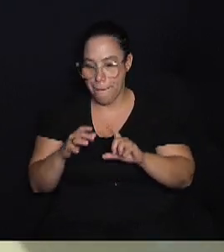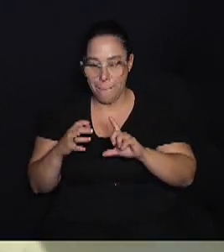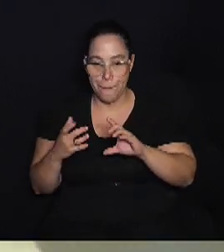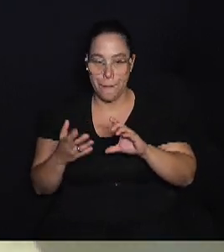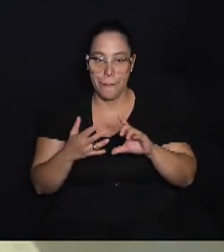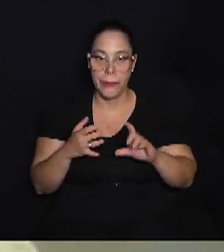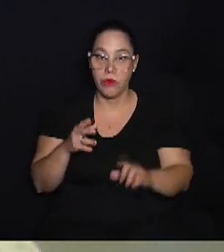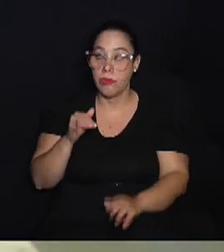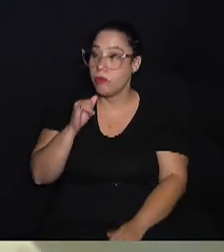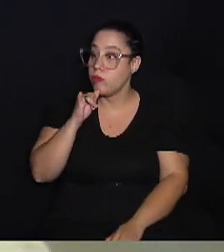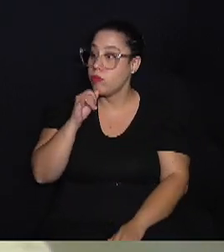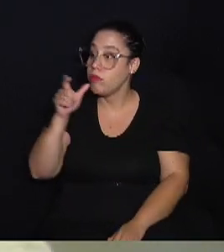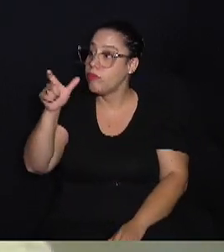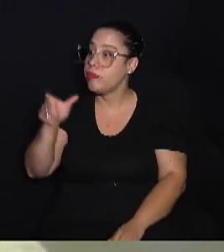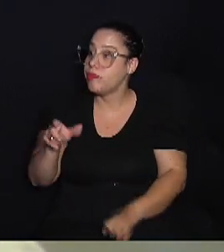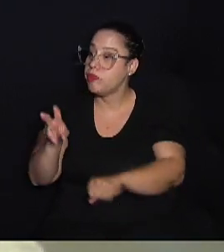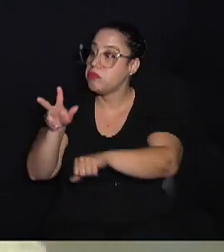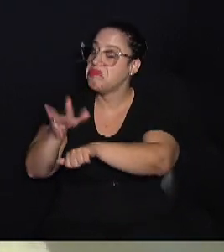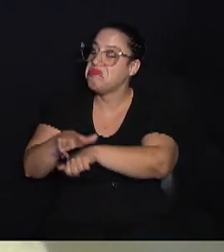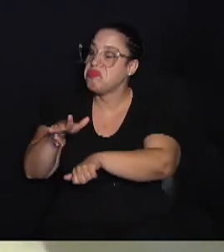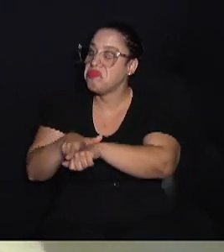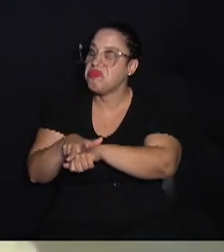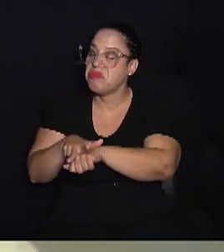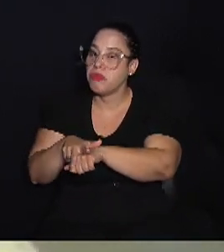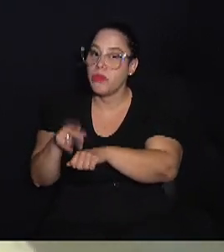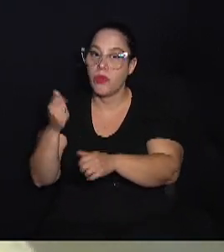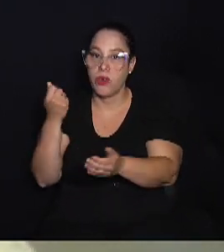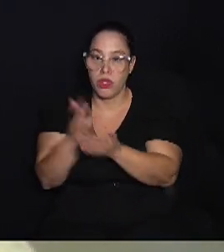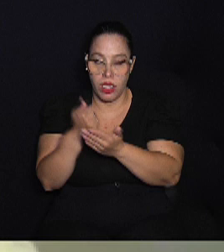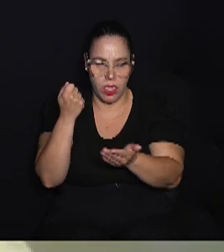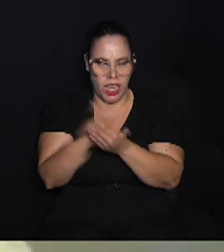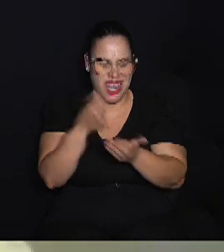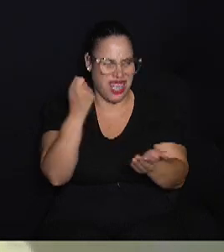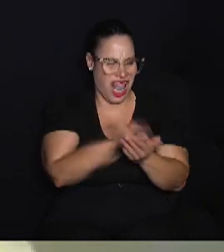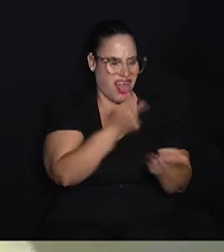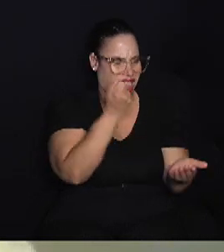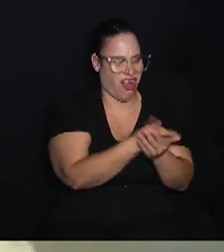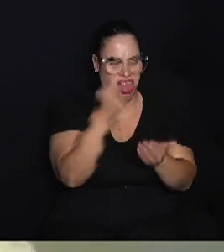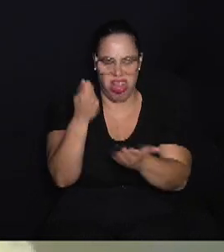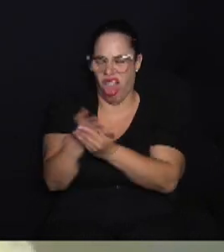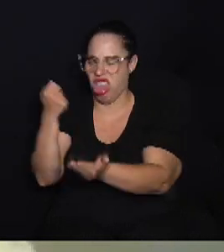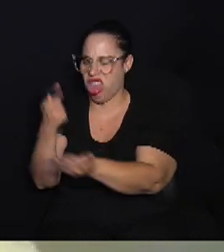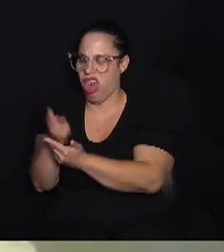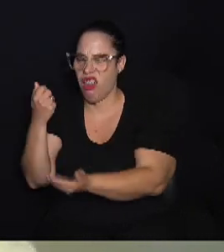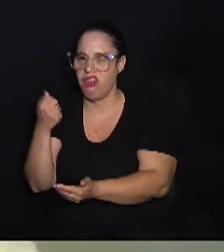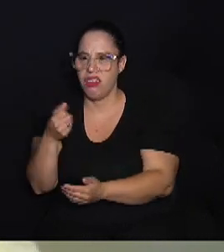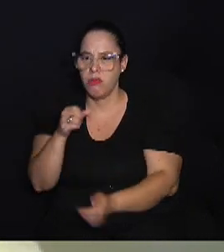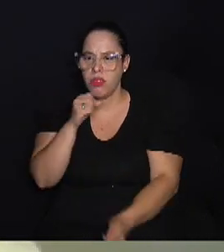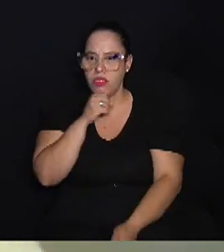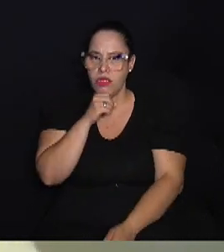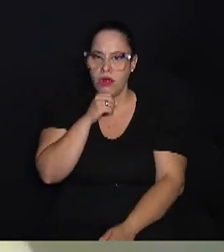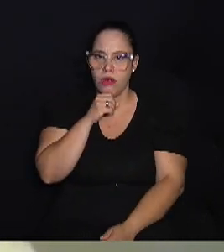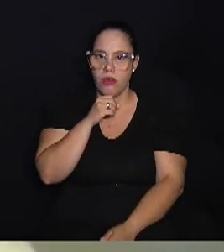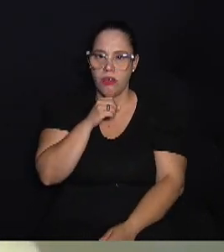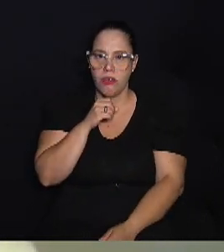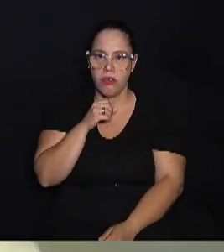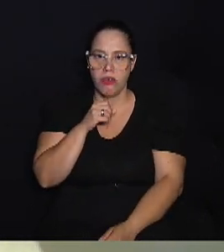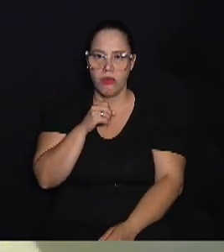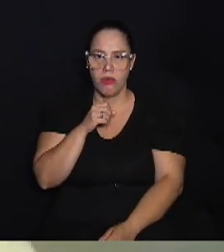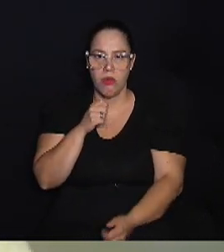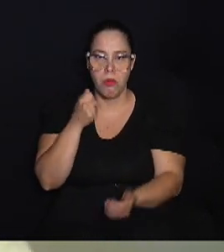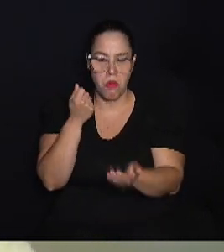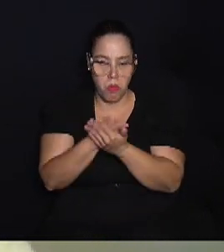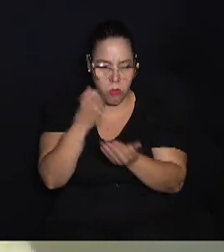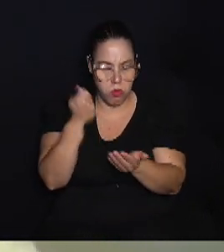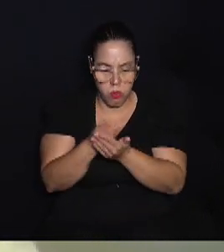exemplo. O paciente, ele é um paciente que gasta muito dinheiro. Quando ele fica mais velho, ele fica mais gastador,